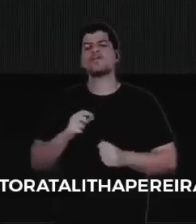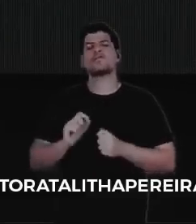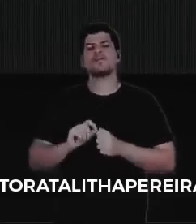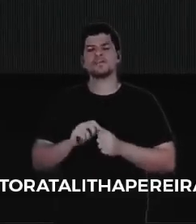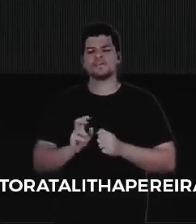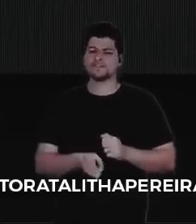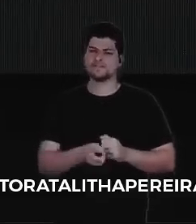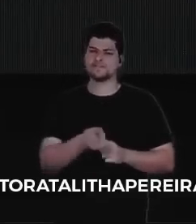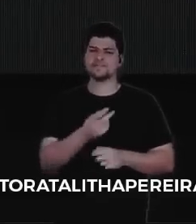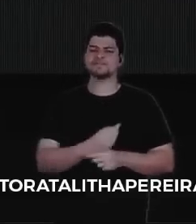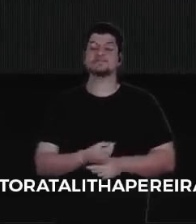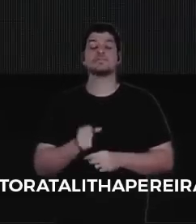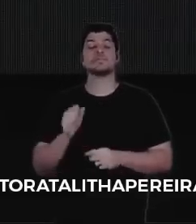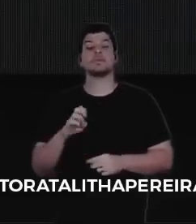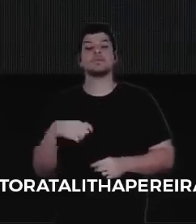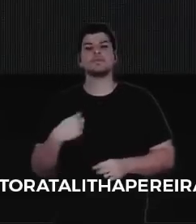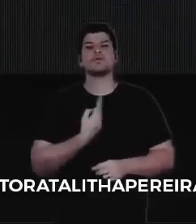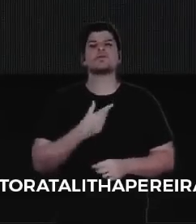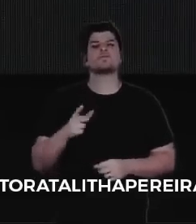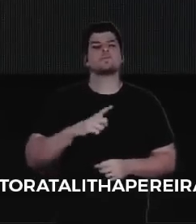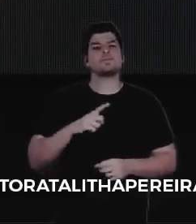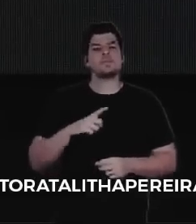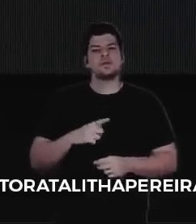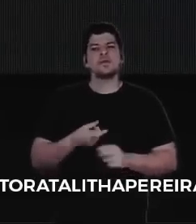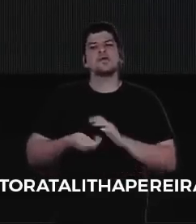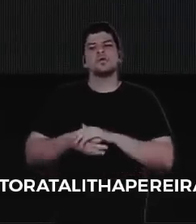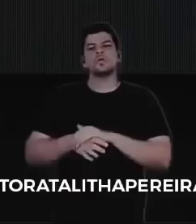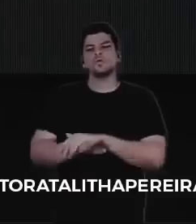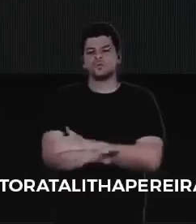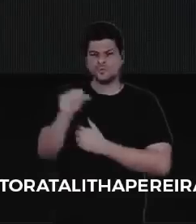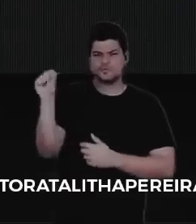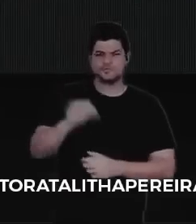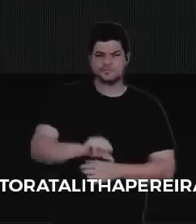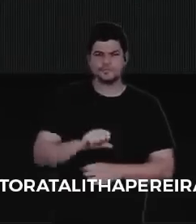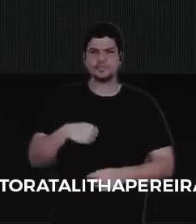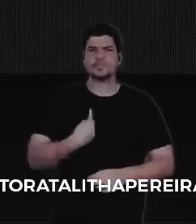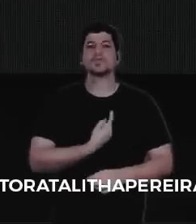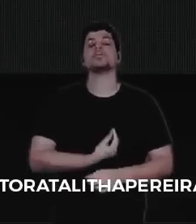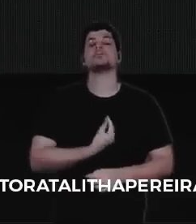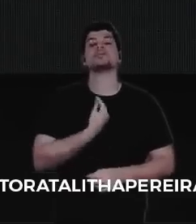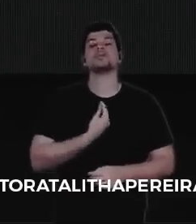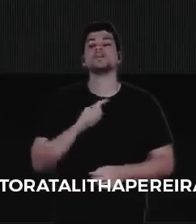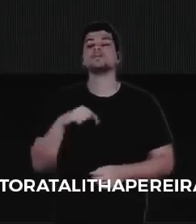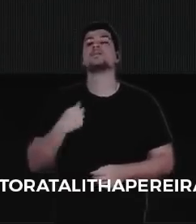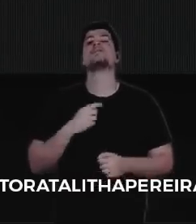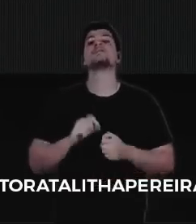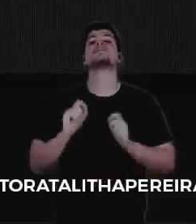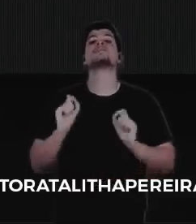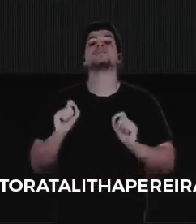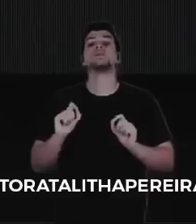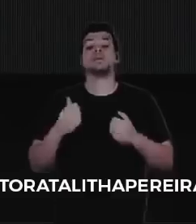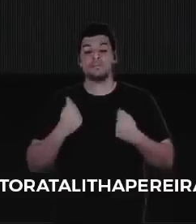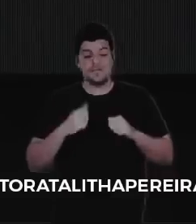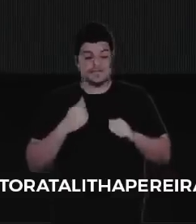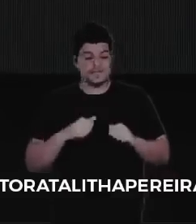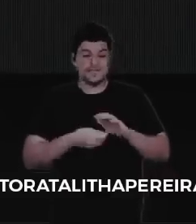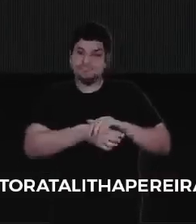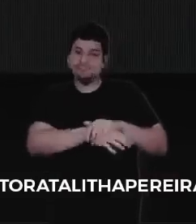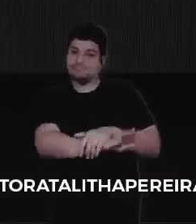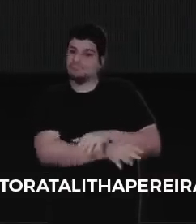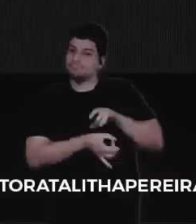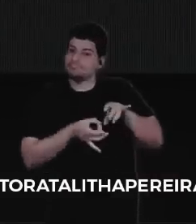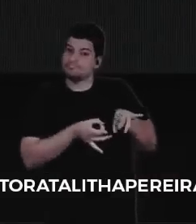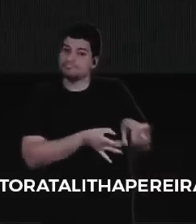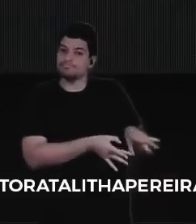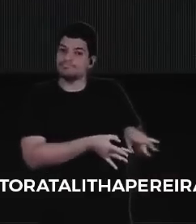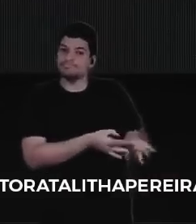nós temos algum hábito destrutivo na nossa vida, o que é que a gente tem que fazer? Se livrar